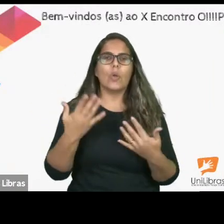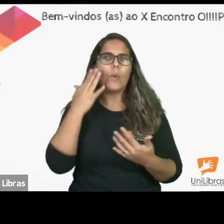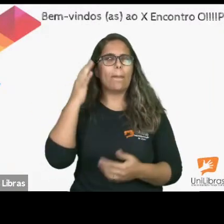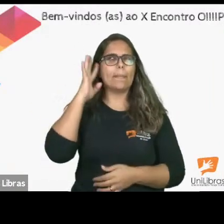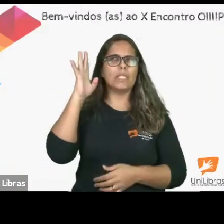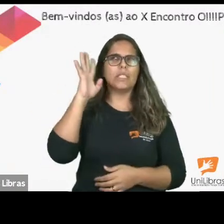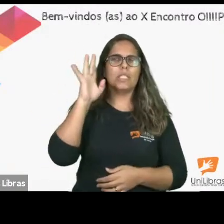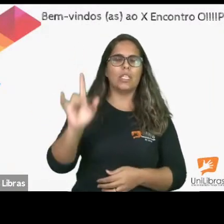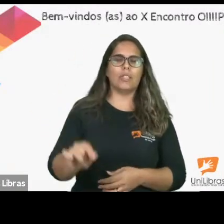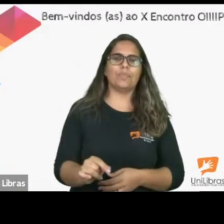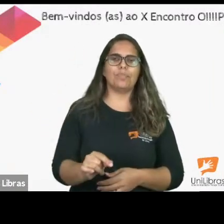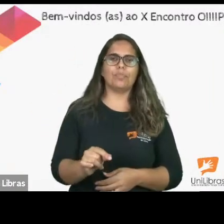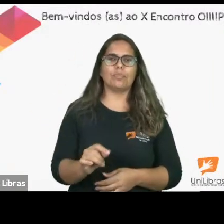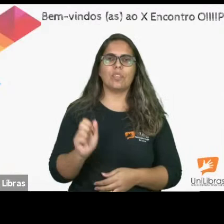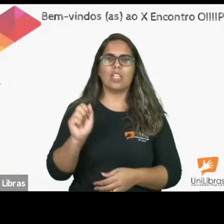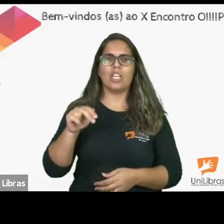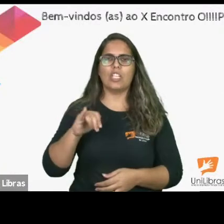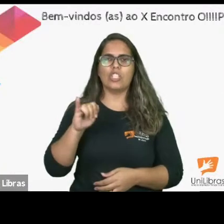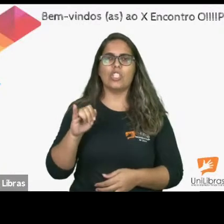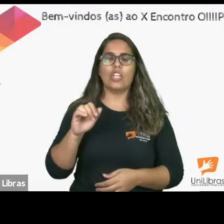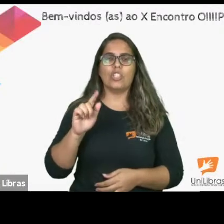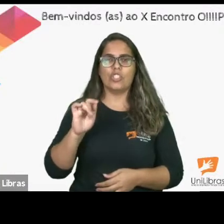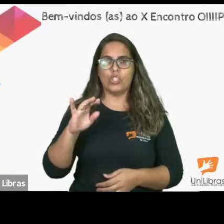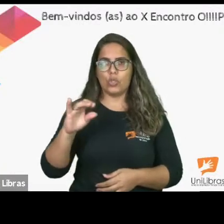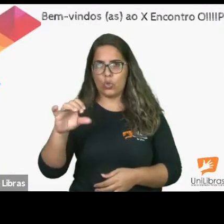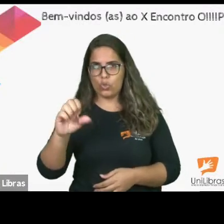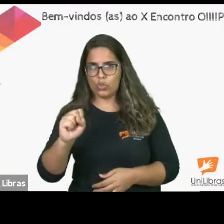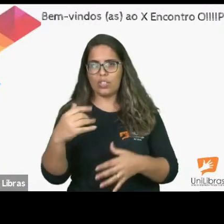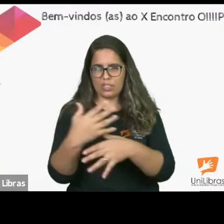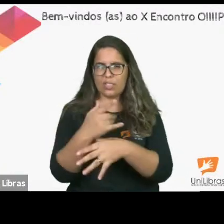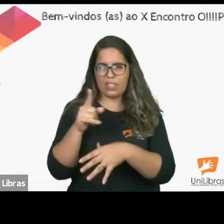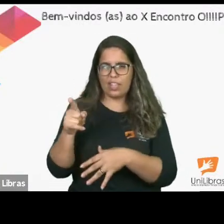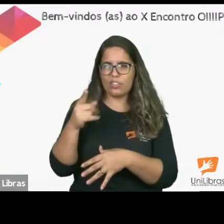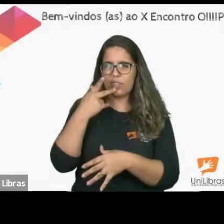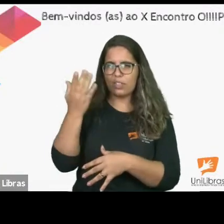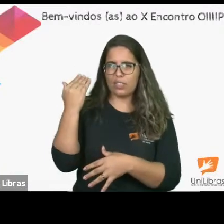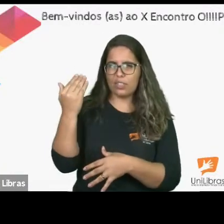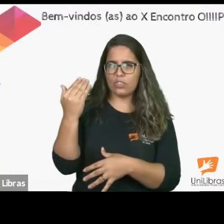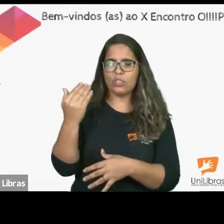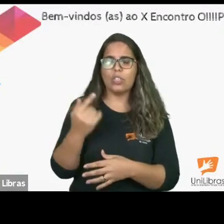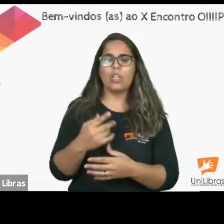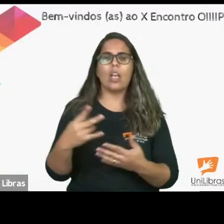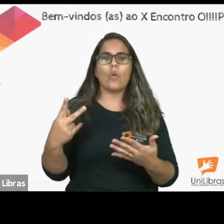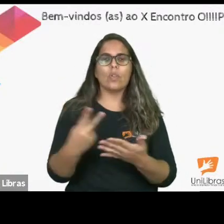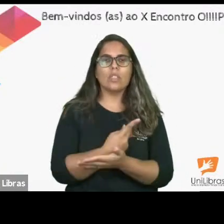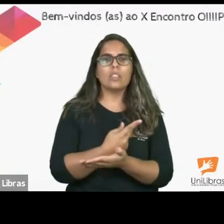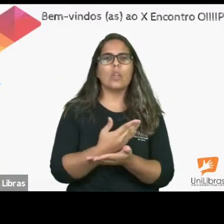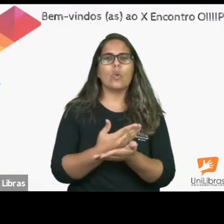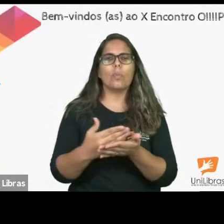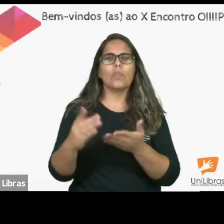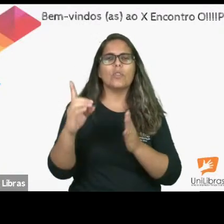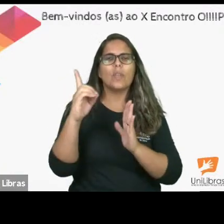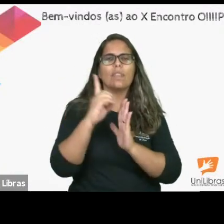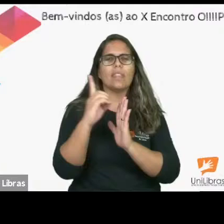que Angicos, que aconteceu no início da década de